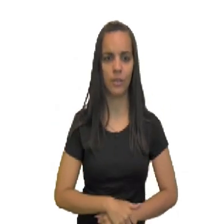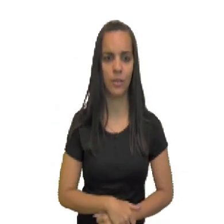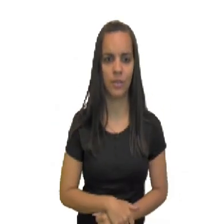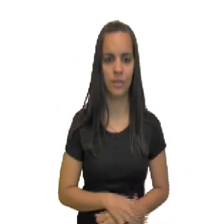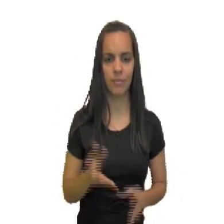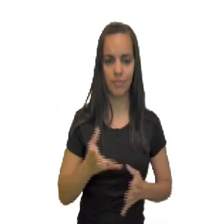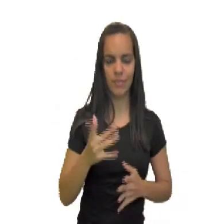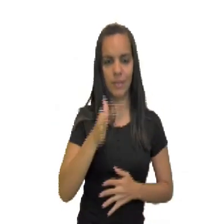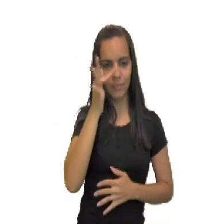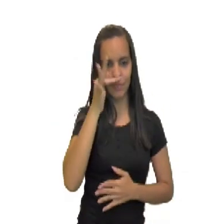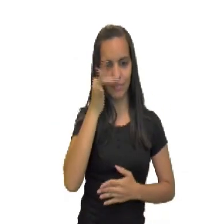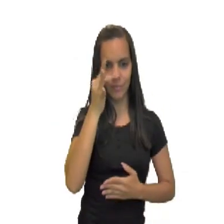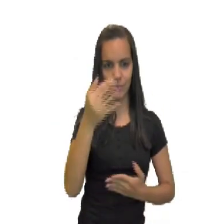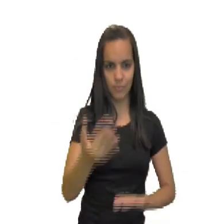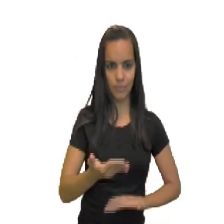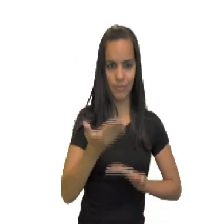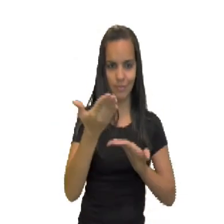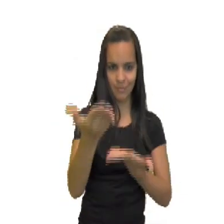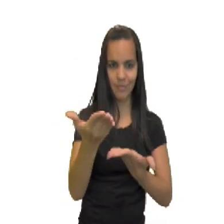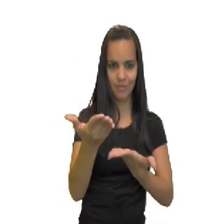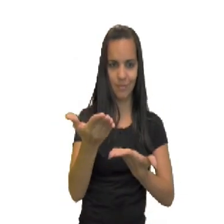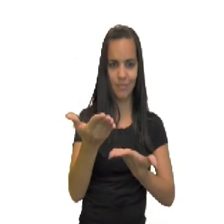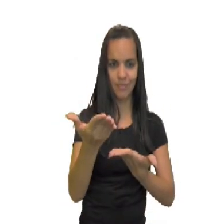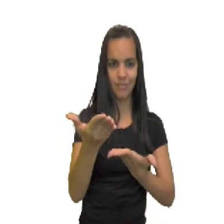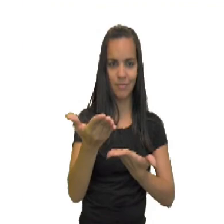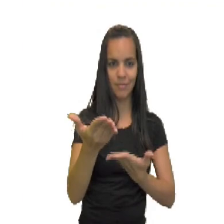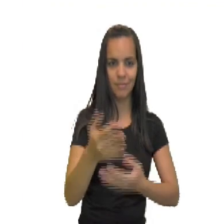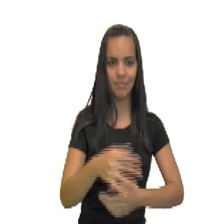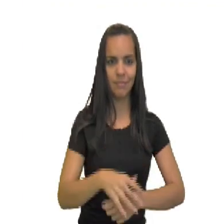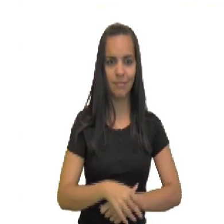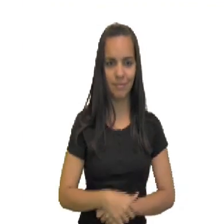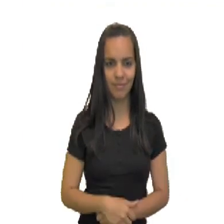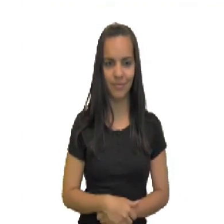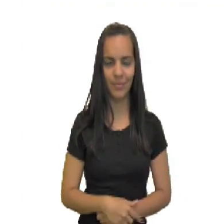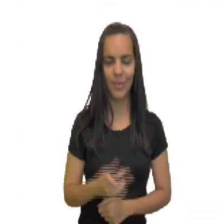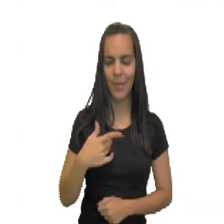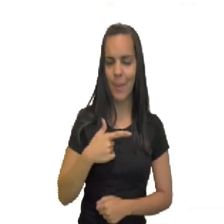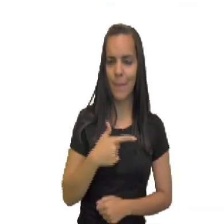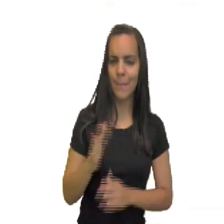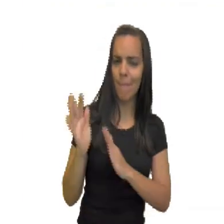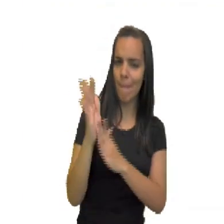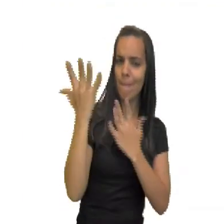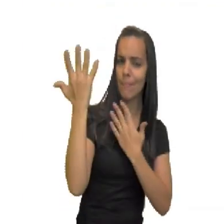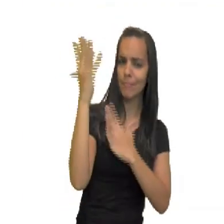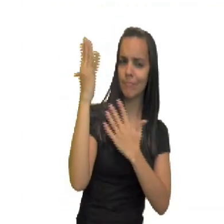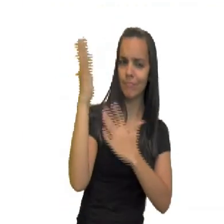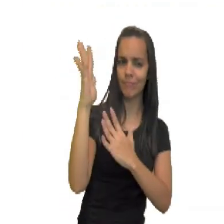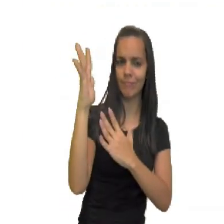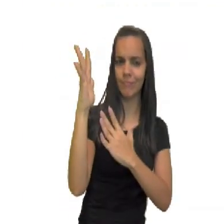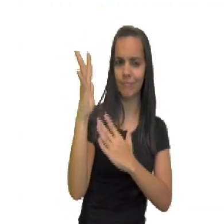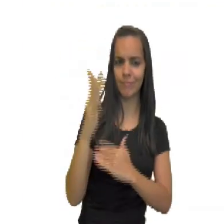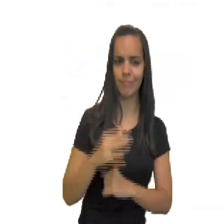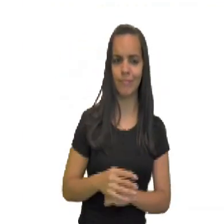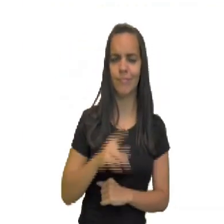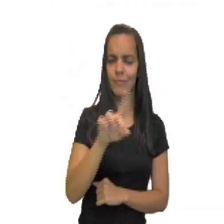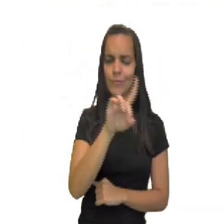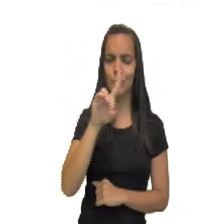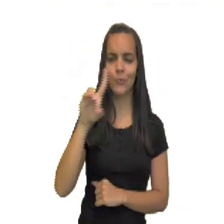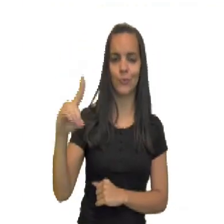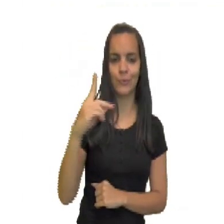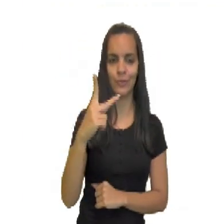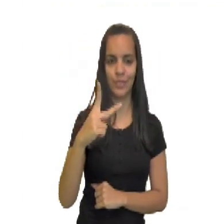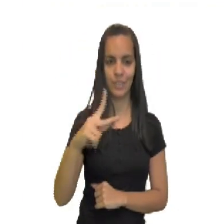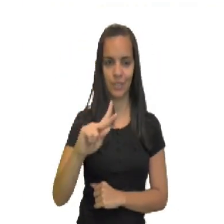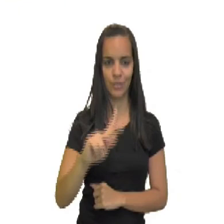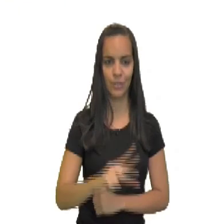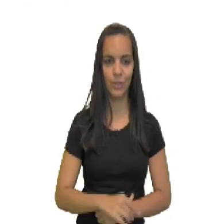Essa rosa é para você, para comemorar todos os seus dias. E